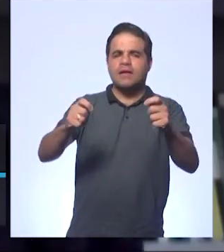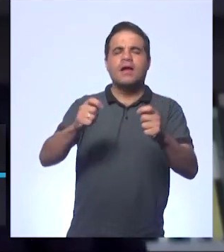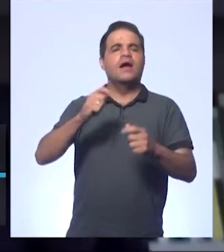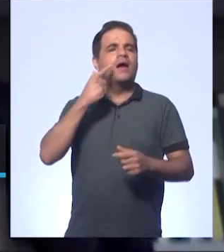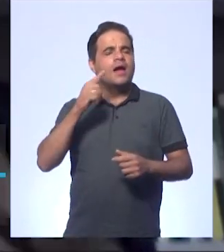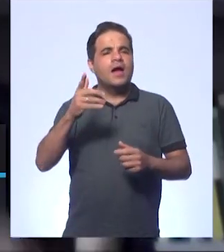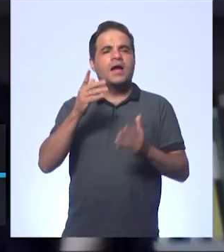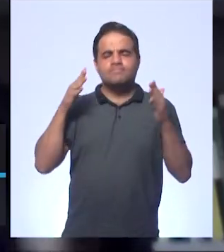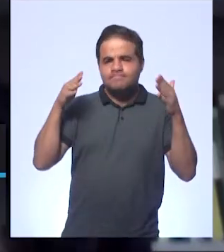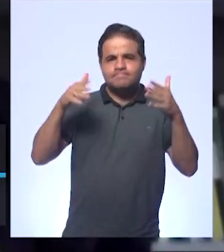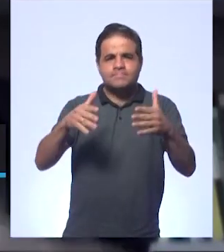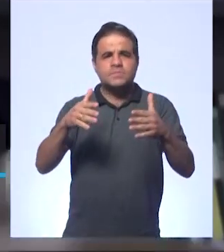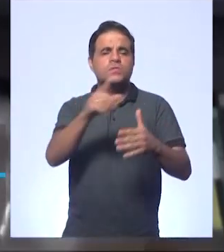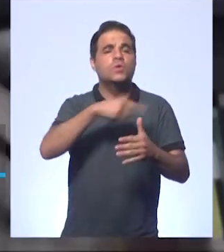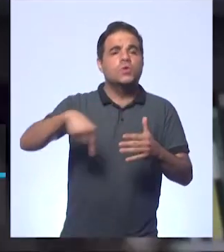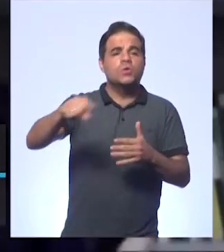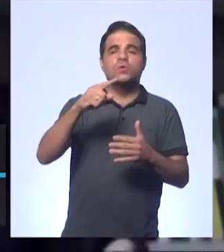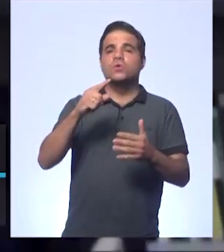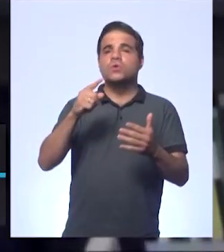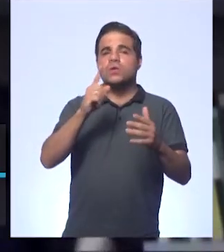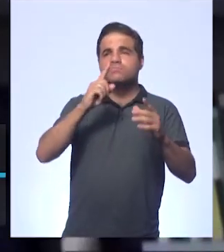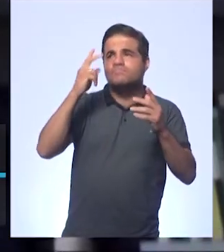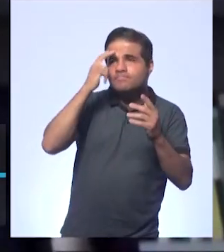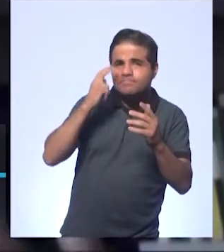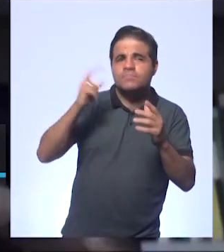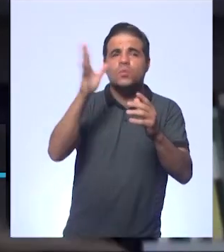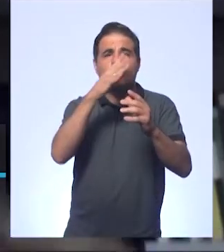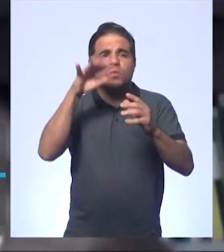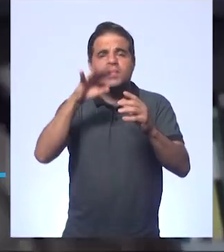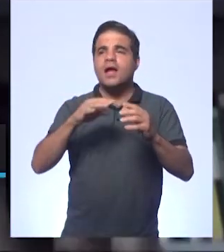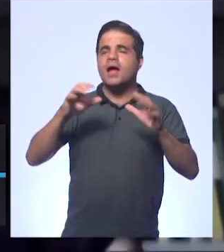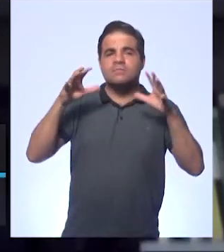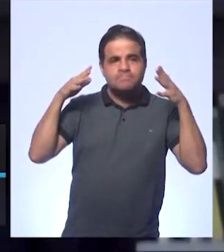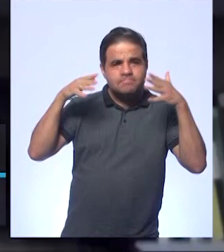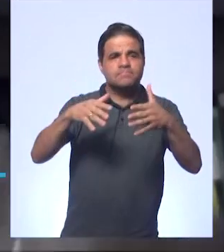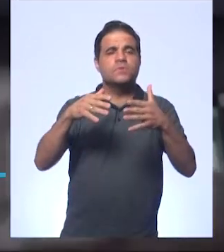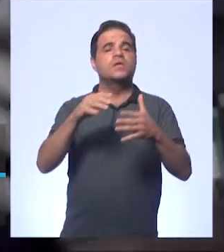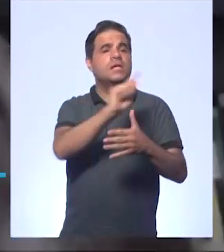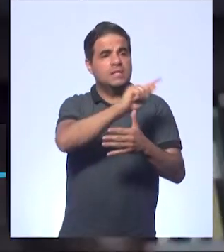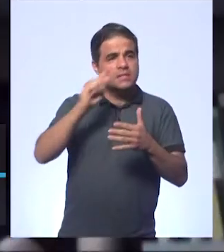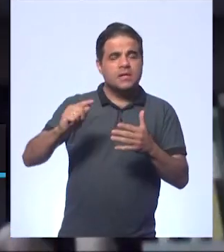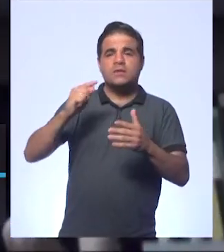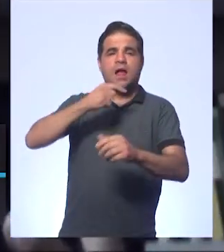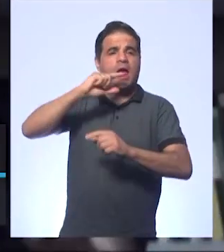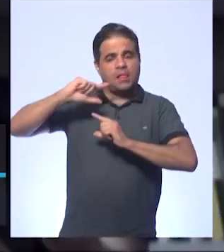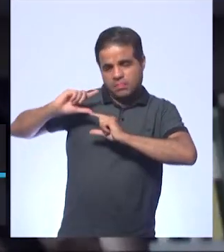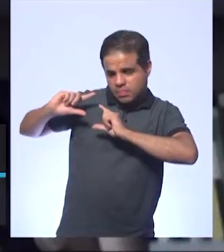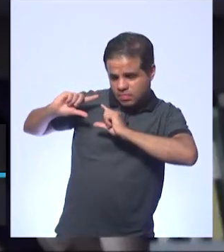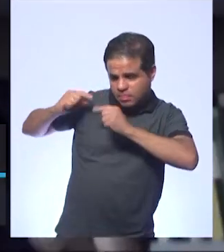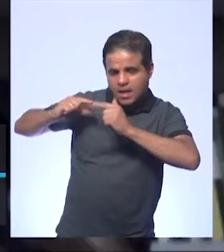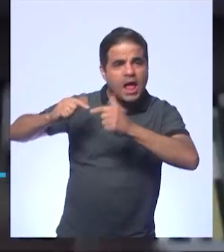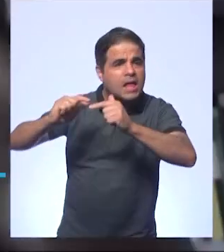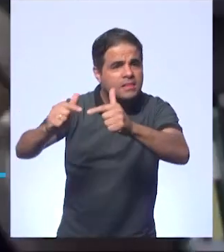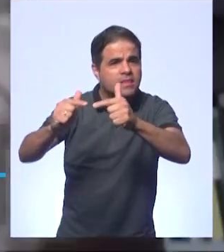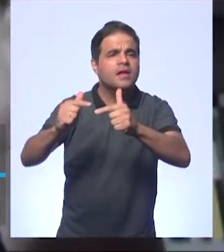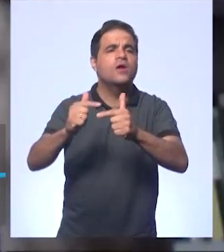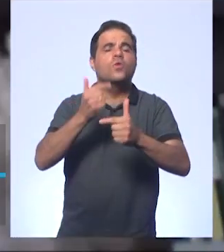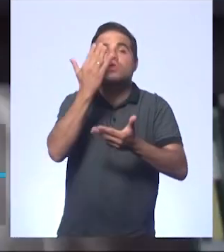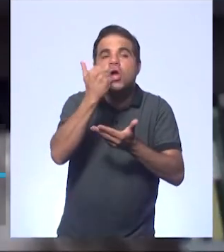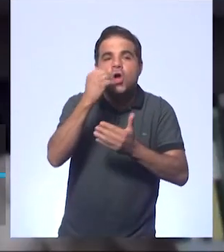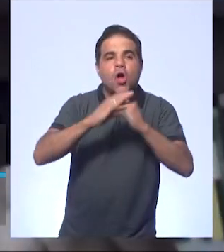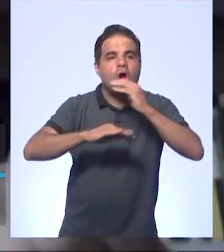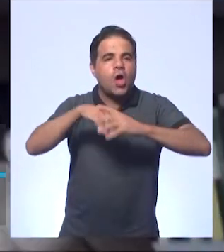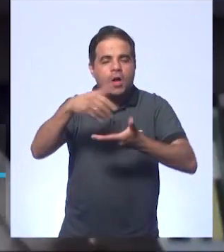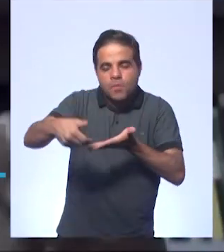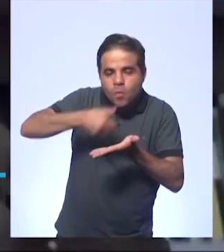da centralidade dos traços culturais, aliás, da centralidade, da tradição. Na verdade, quando você come com